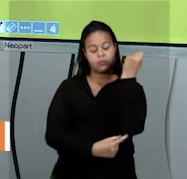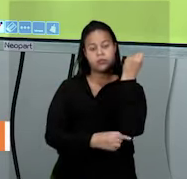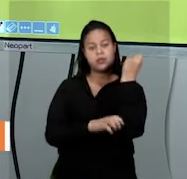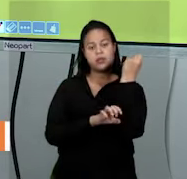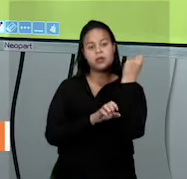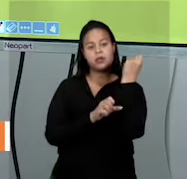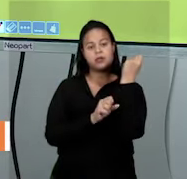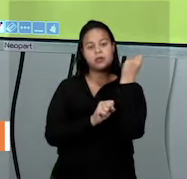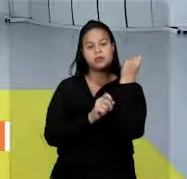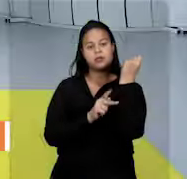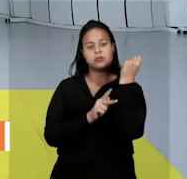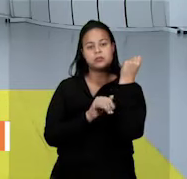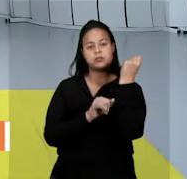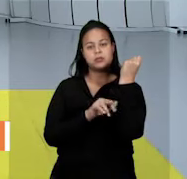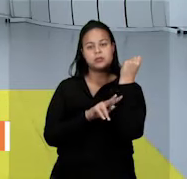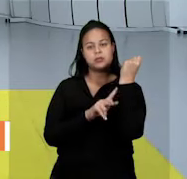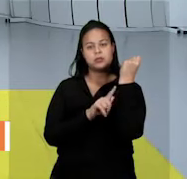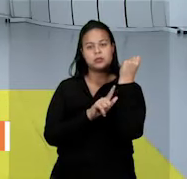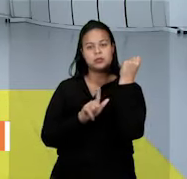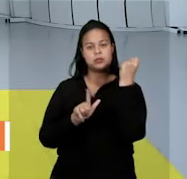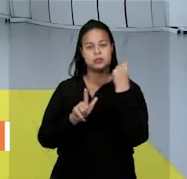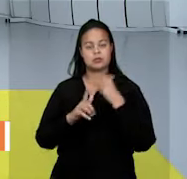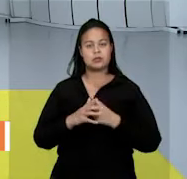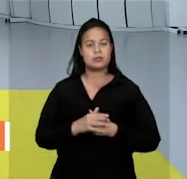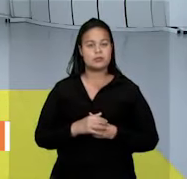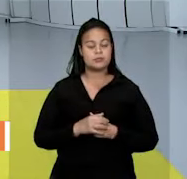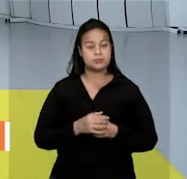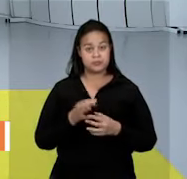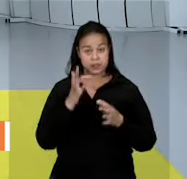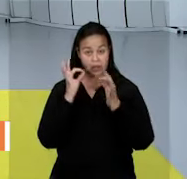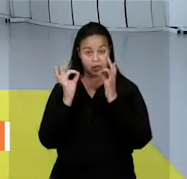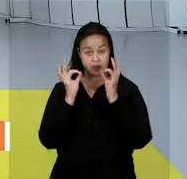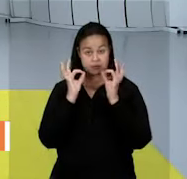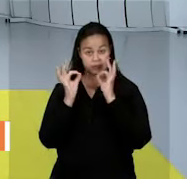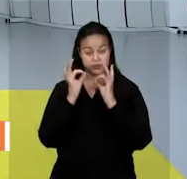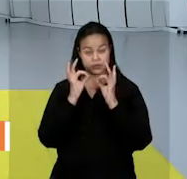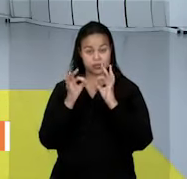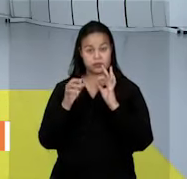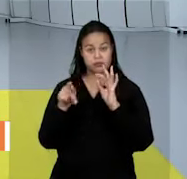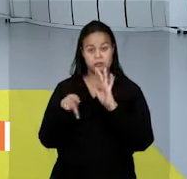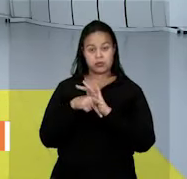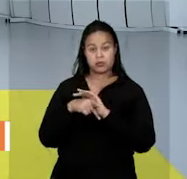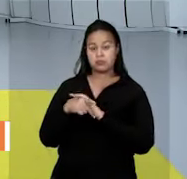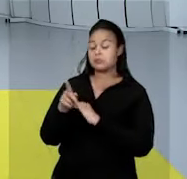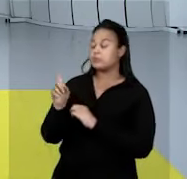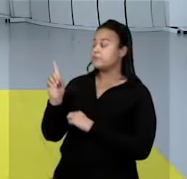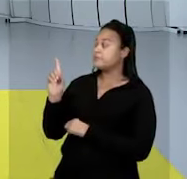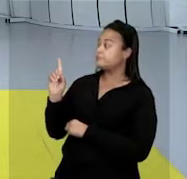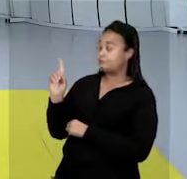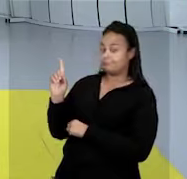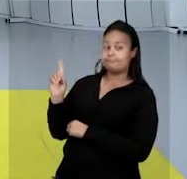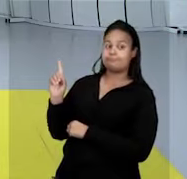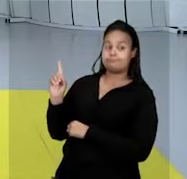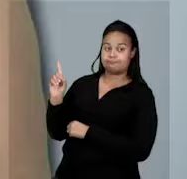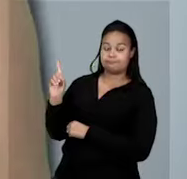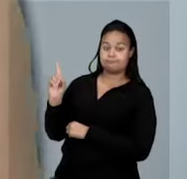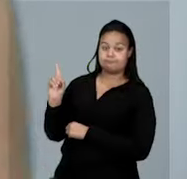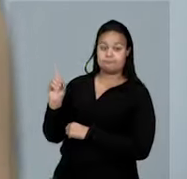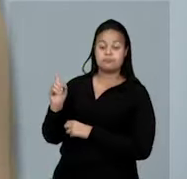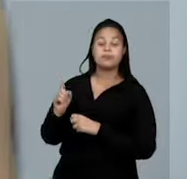Então, os nervos que a gente observa neste modelo, que são projeções